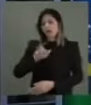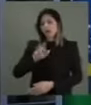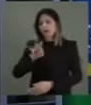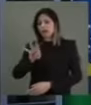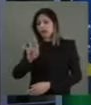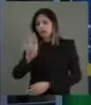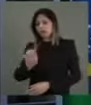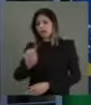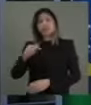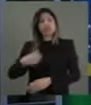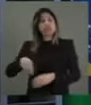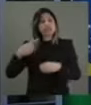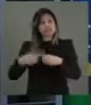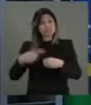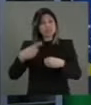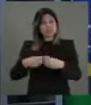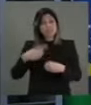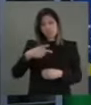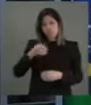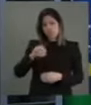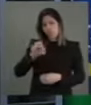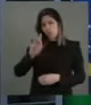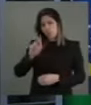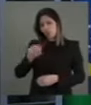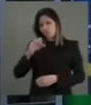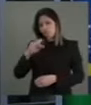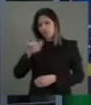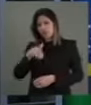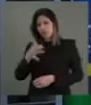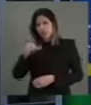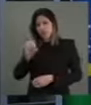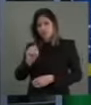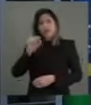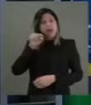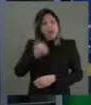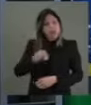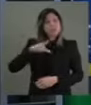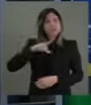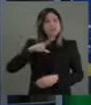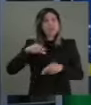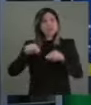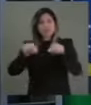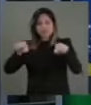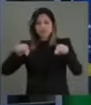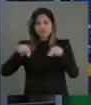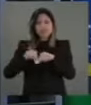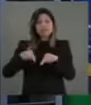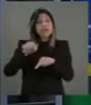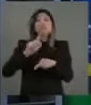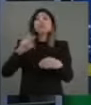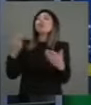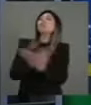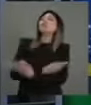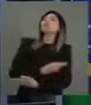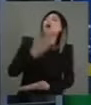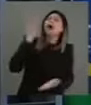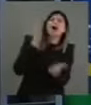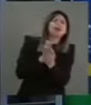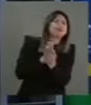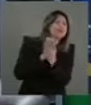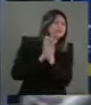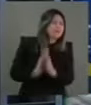mãe, Porto Franco, lá em Montes Altos, aconteceu as demarcações de lá, senador Esperidião, acabaram com a